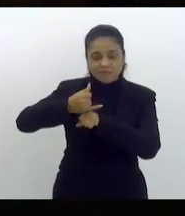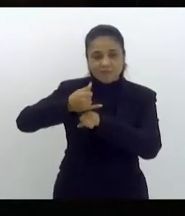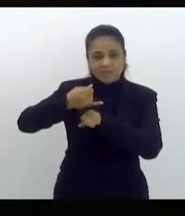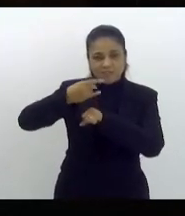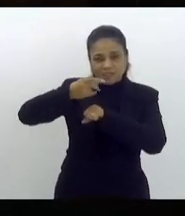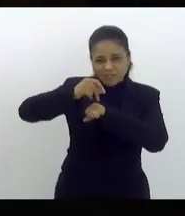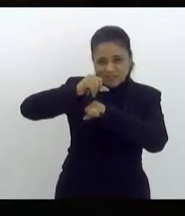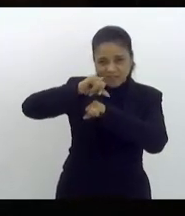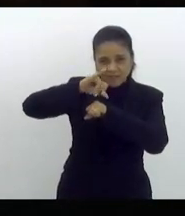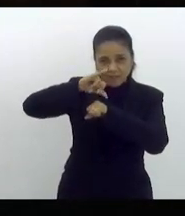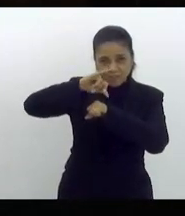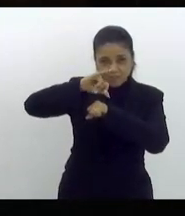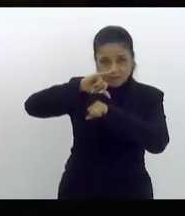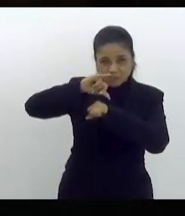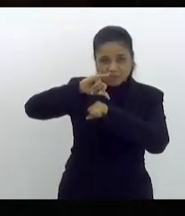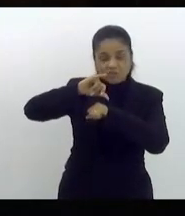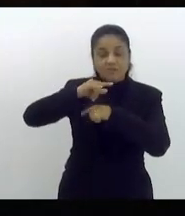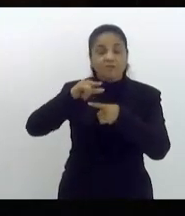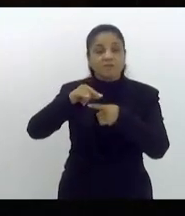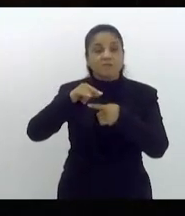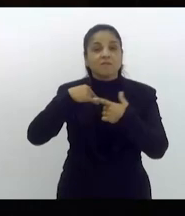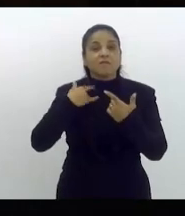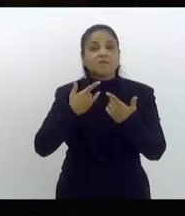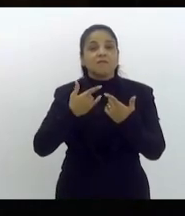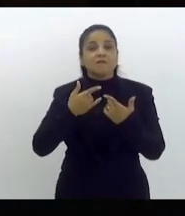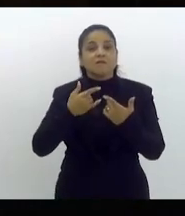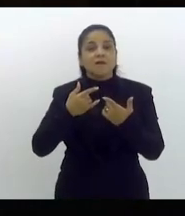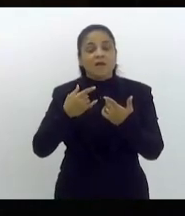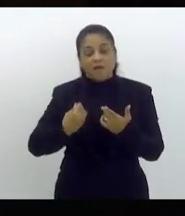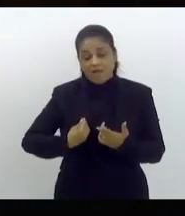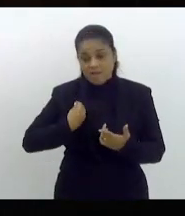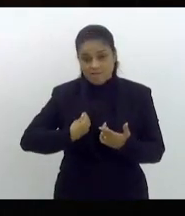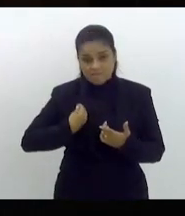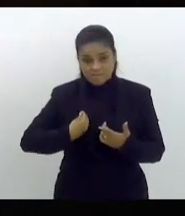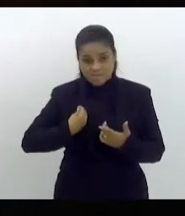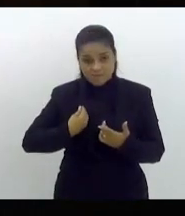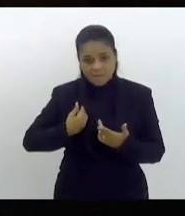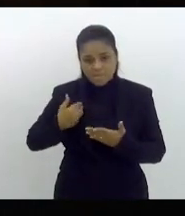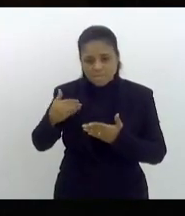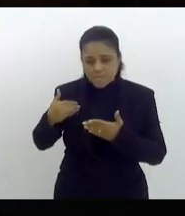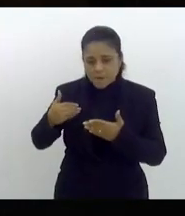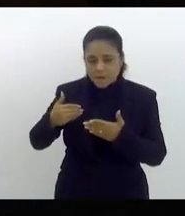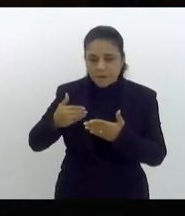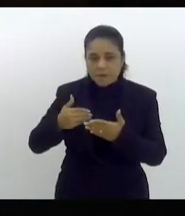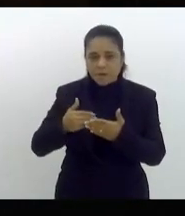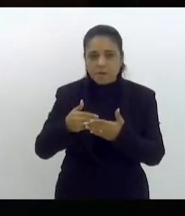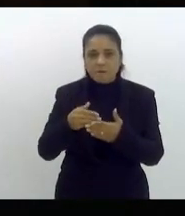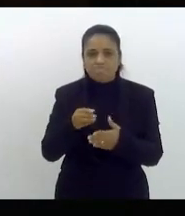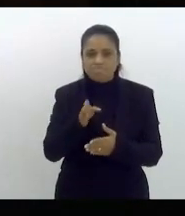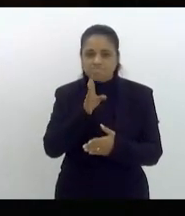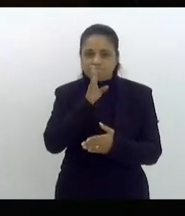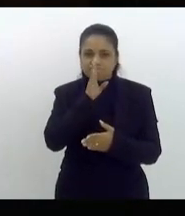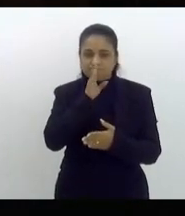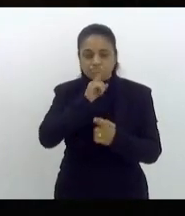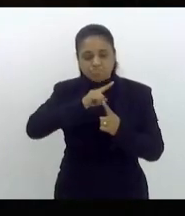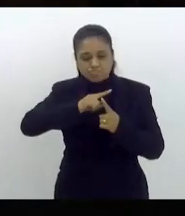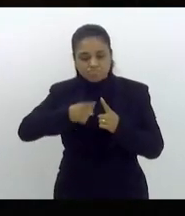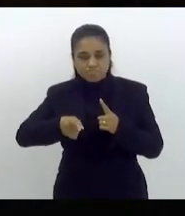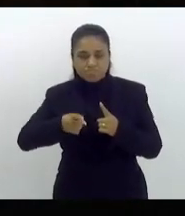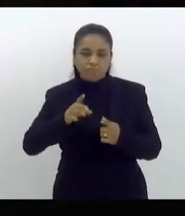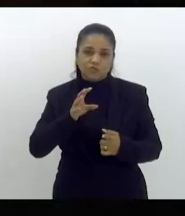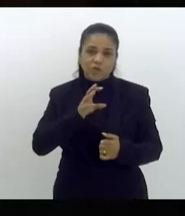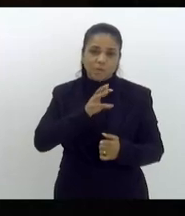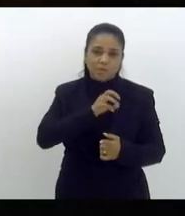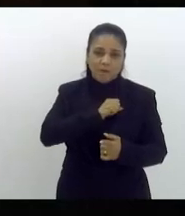e por conta disso muitos passam uma vida inteira privados da Felicidade de amar e ser